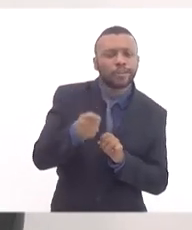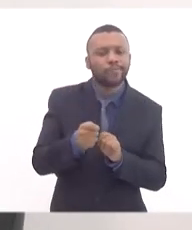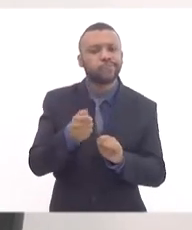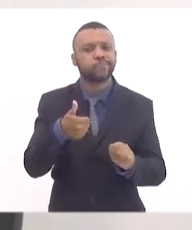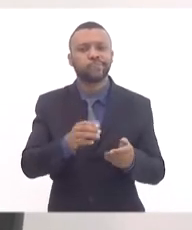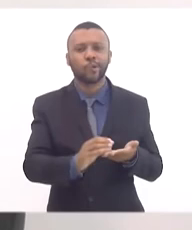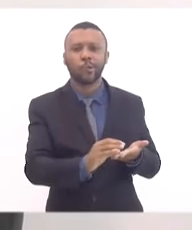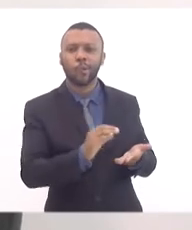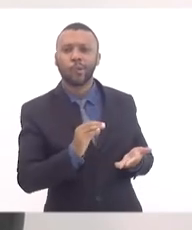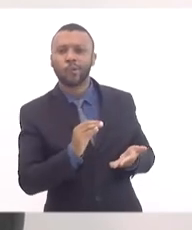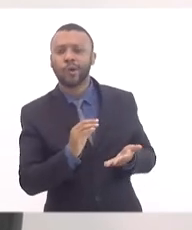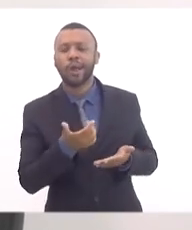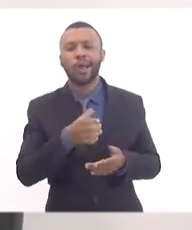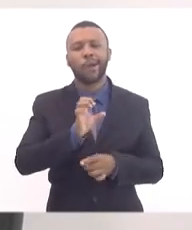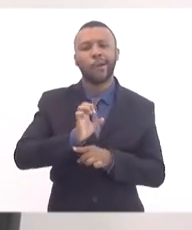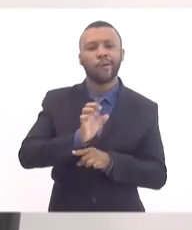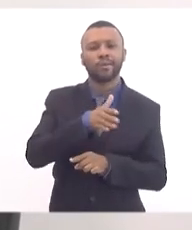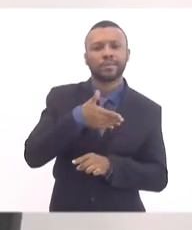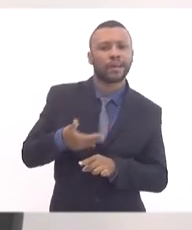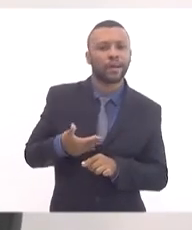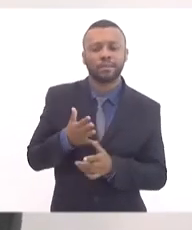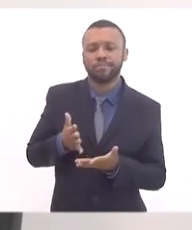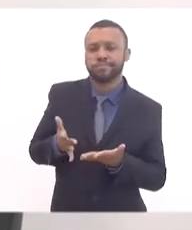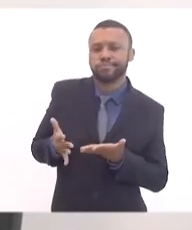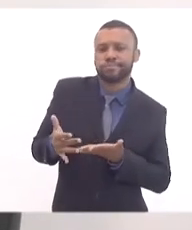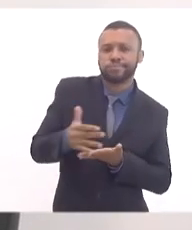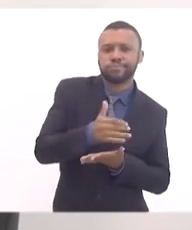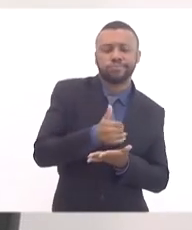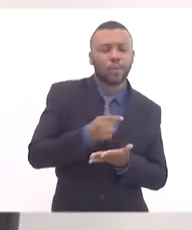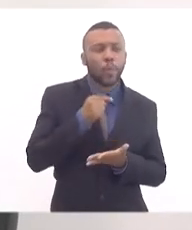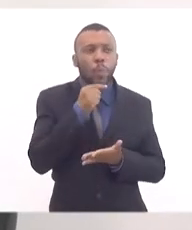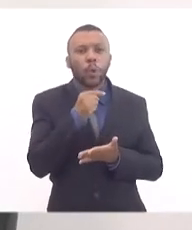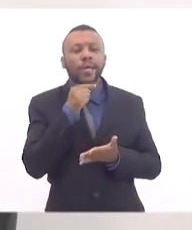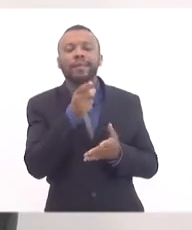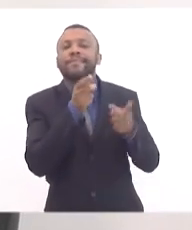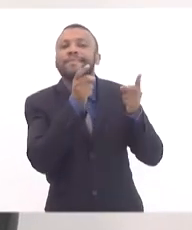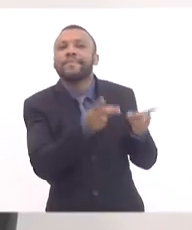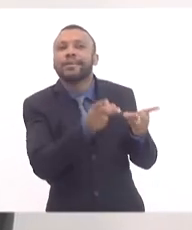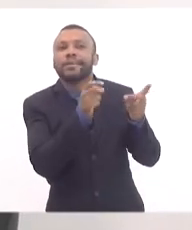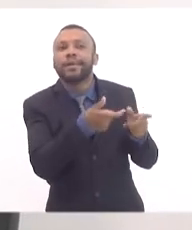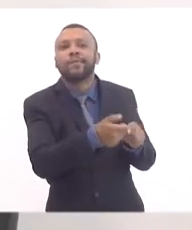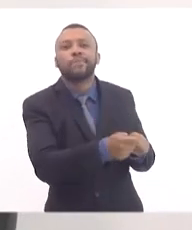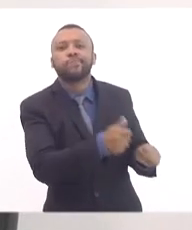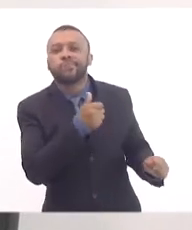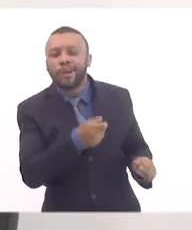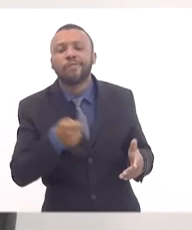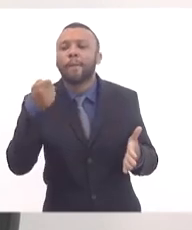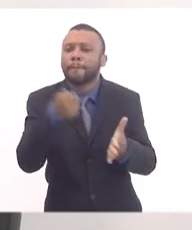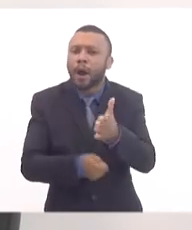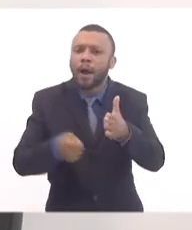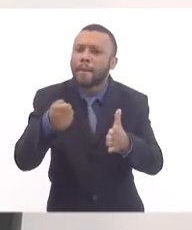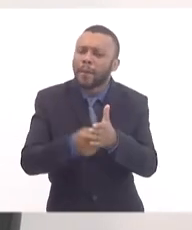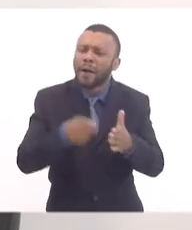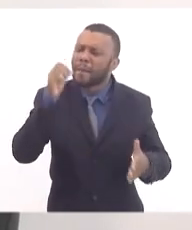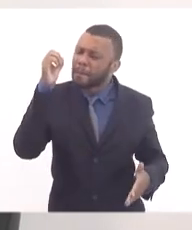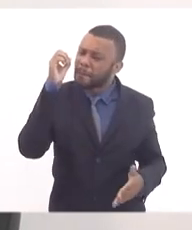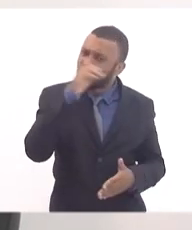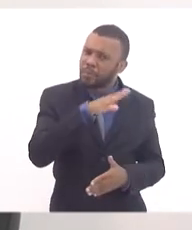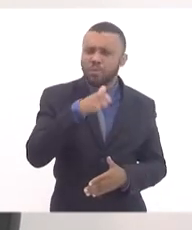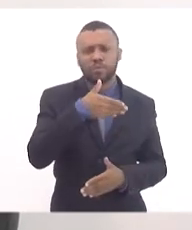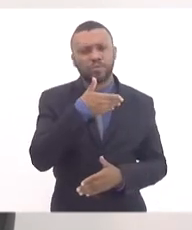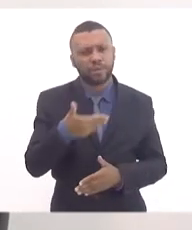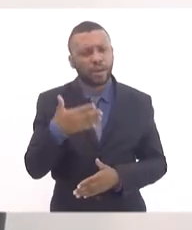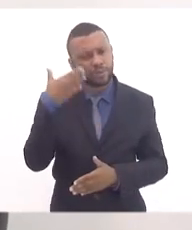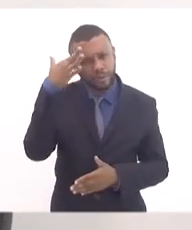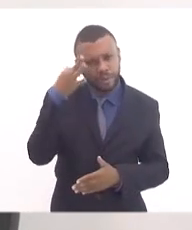o estado arrecadando antes que a pessoa consiga se quer vender para o seu consumidor final e vou continuar combatendo essa aberração que